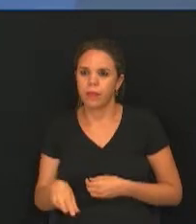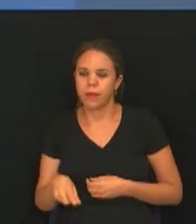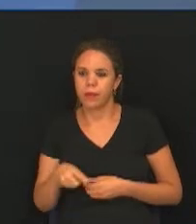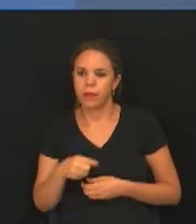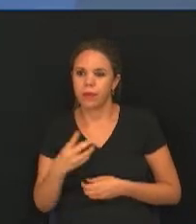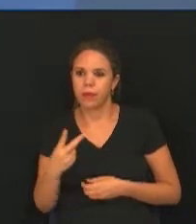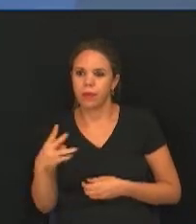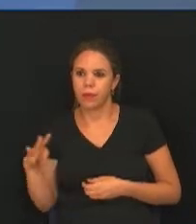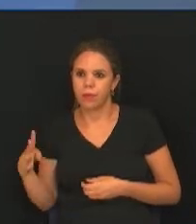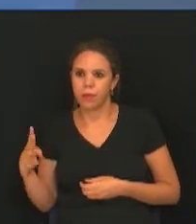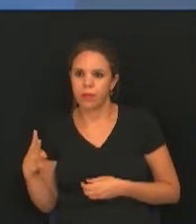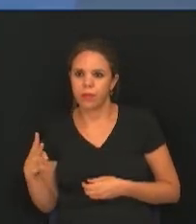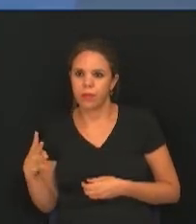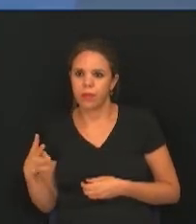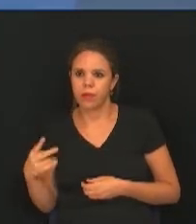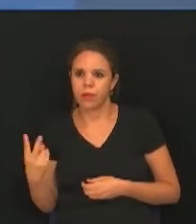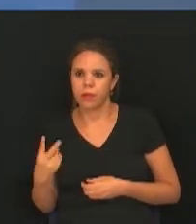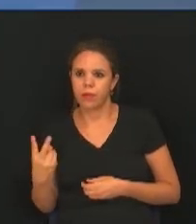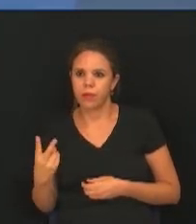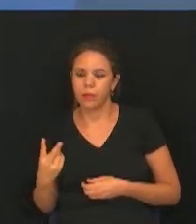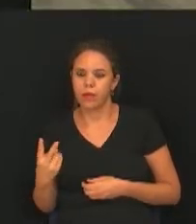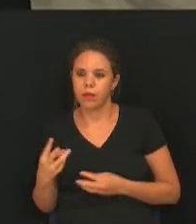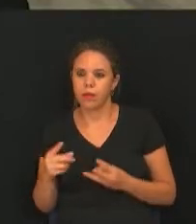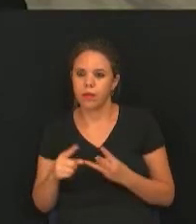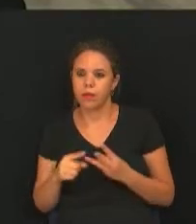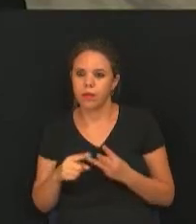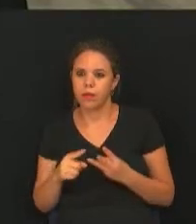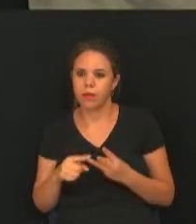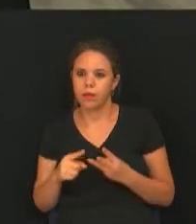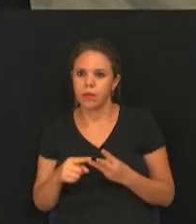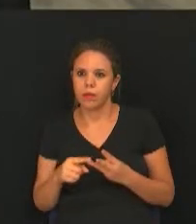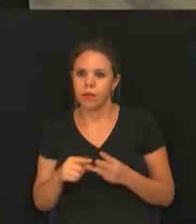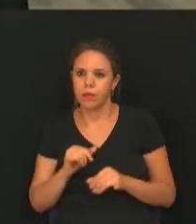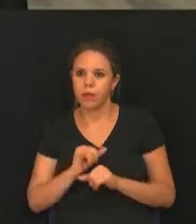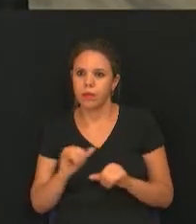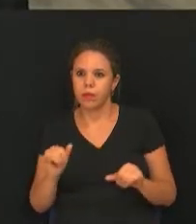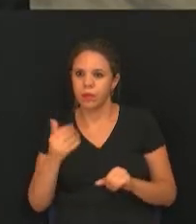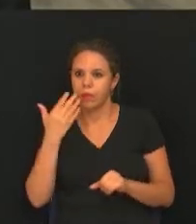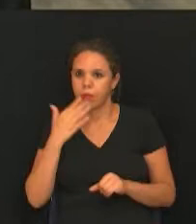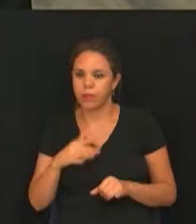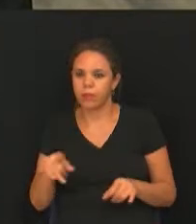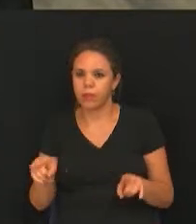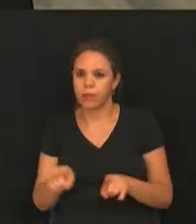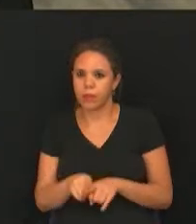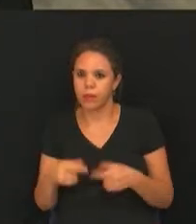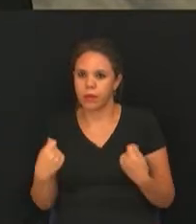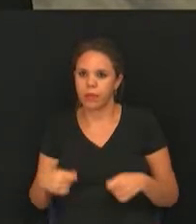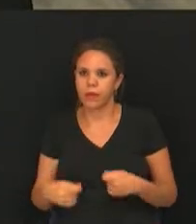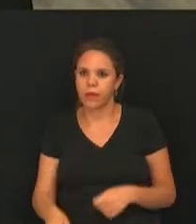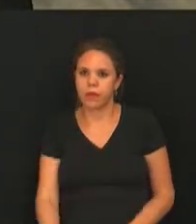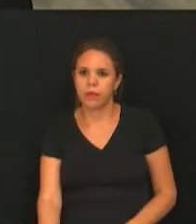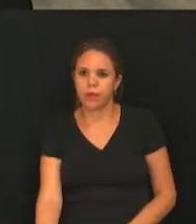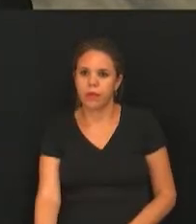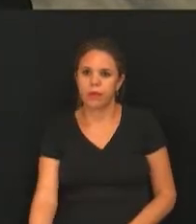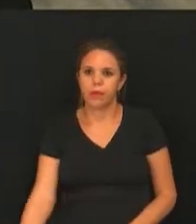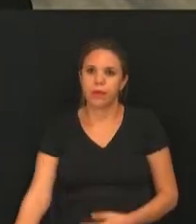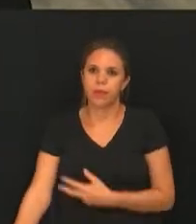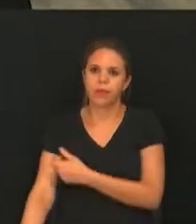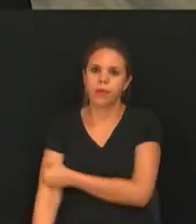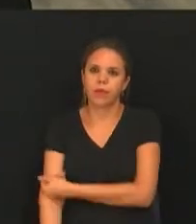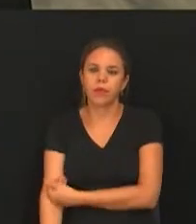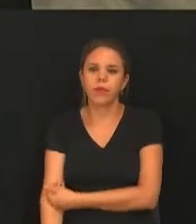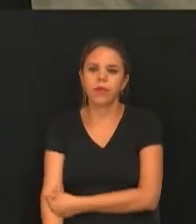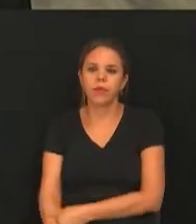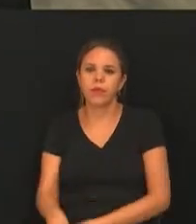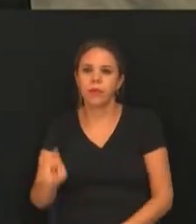485.204 receberam a dose adicional. A gente reforça que as crianças também precisam tomar a vacina, né? A partir dos